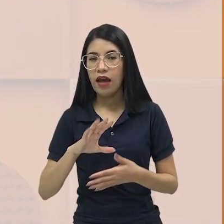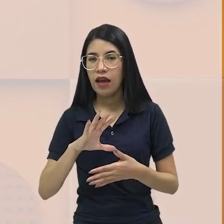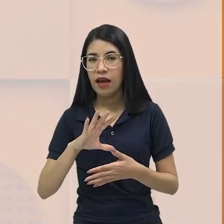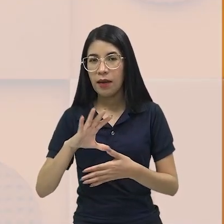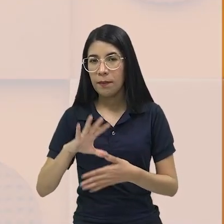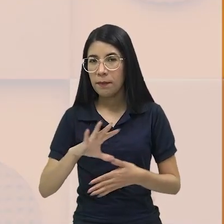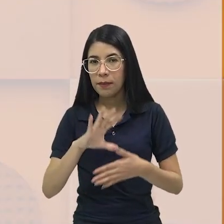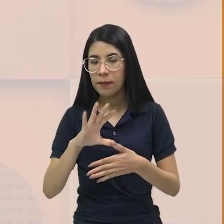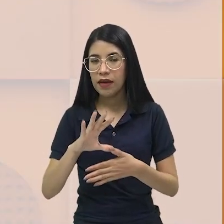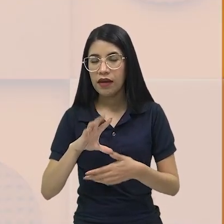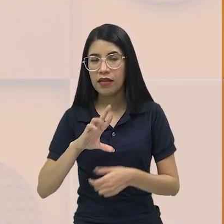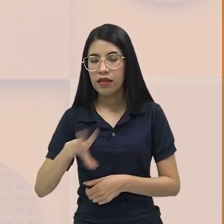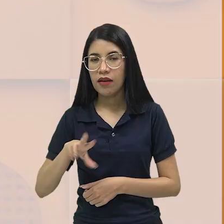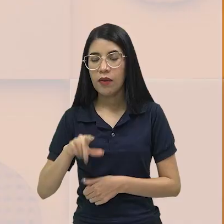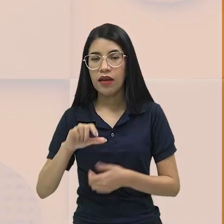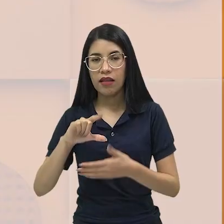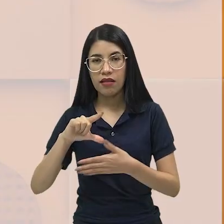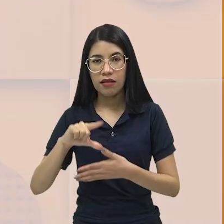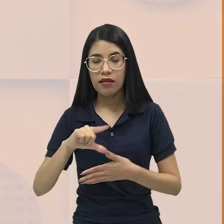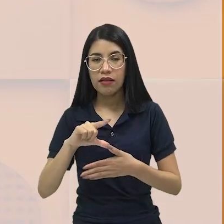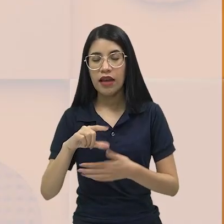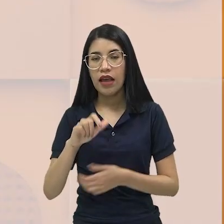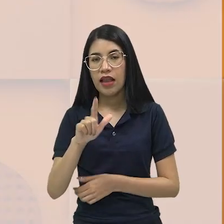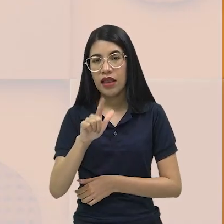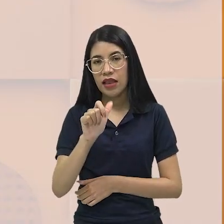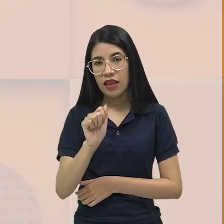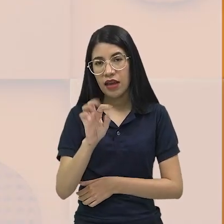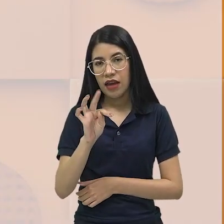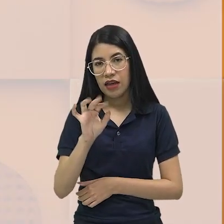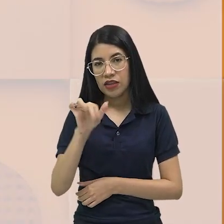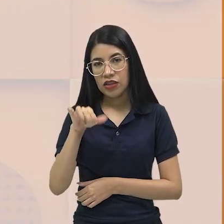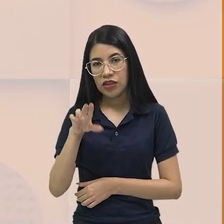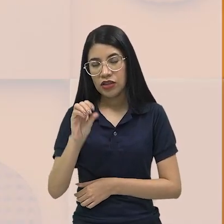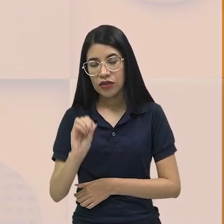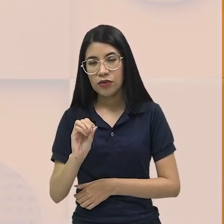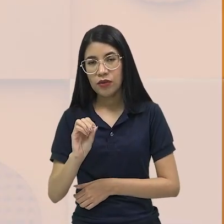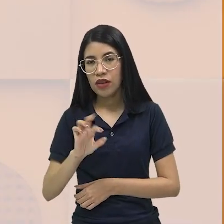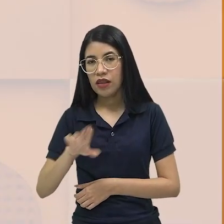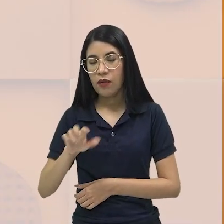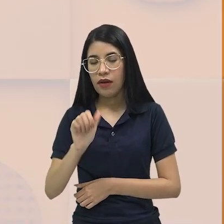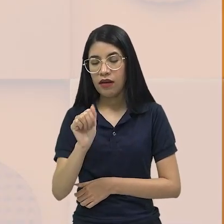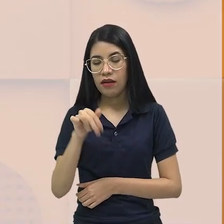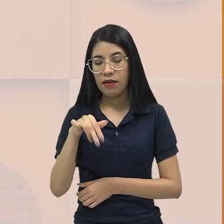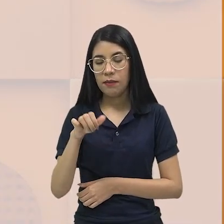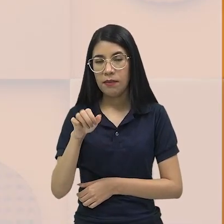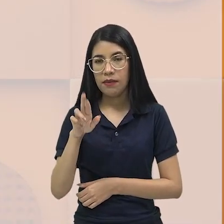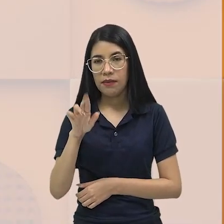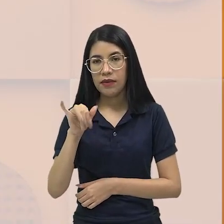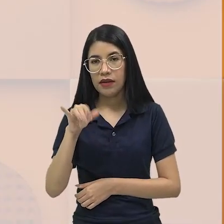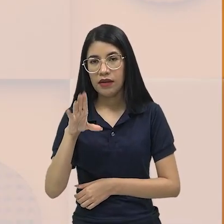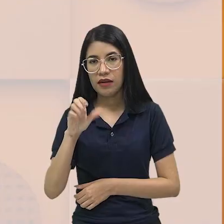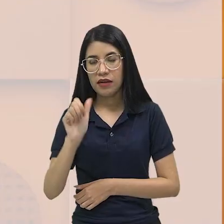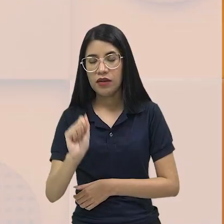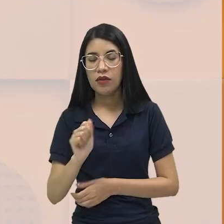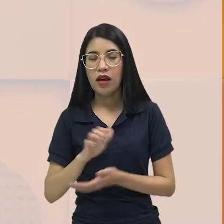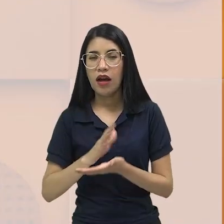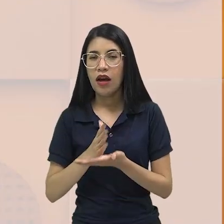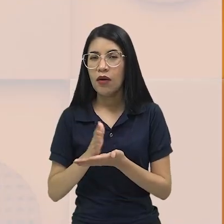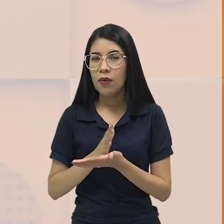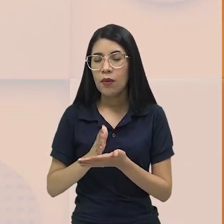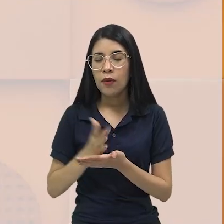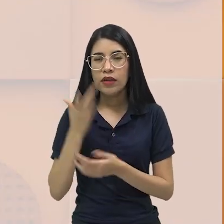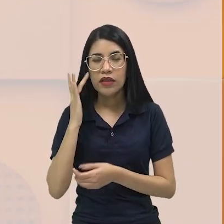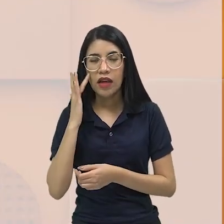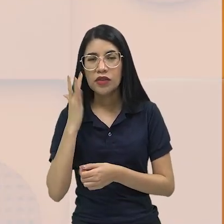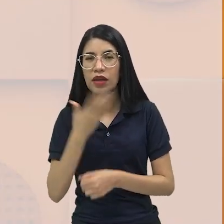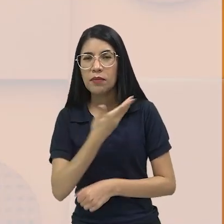chamam de latino. Essa própria expressão, que durante muito tempo foi colocada, inclusive, como algo pejorativo, de